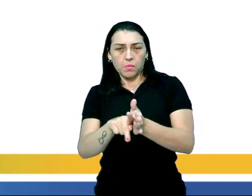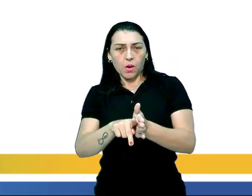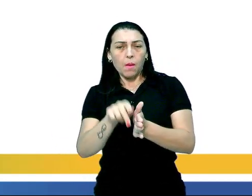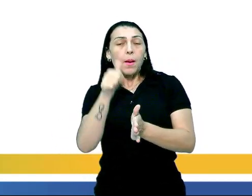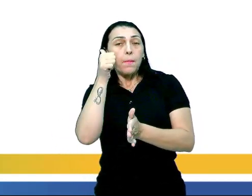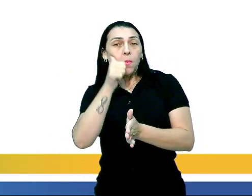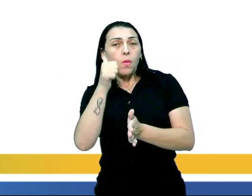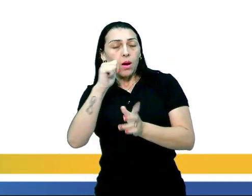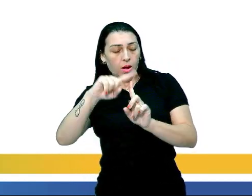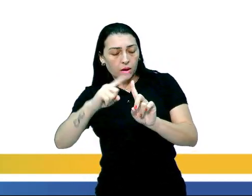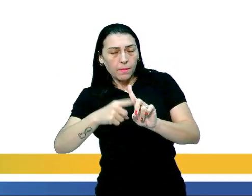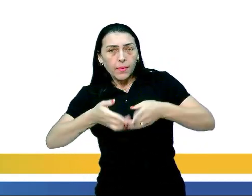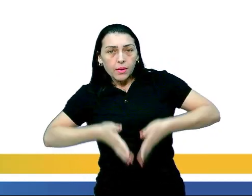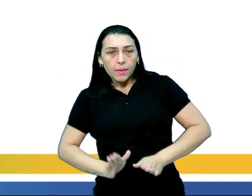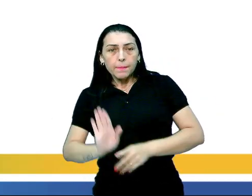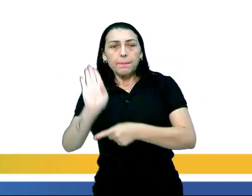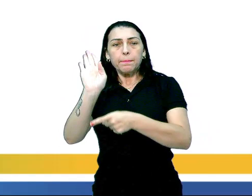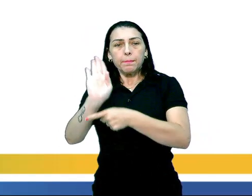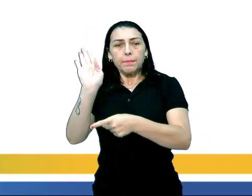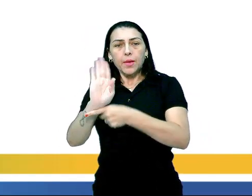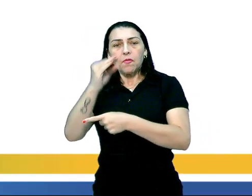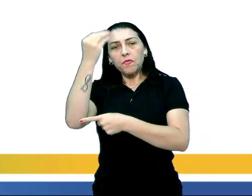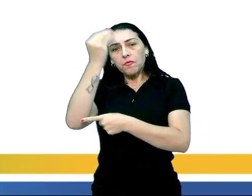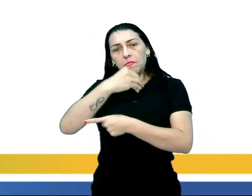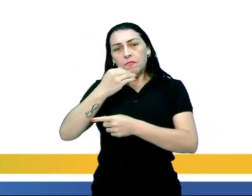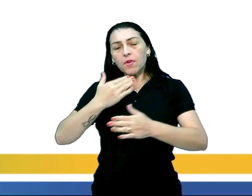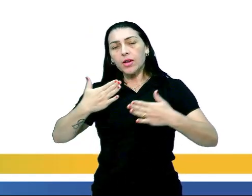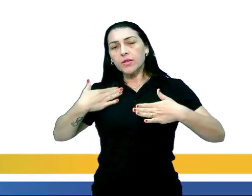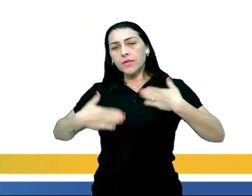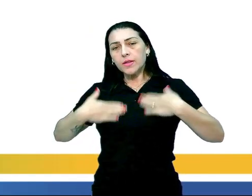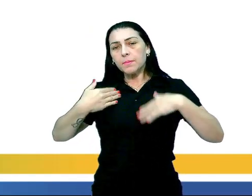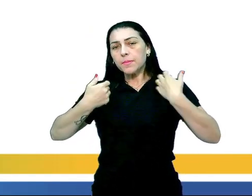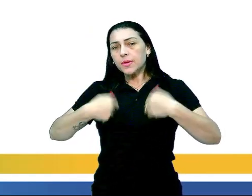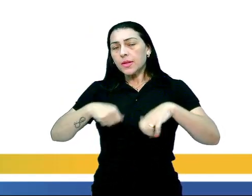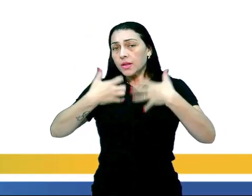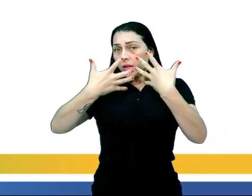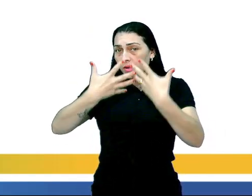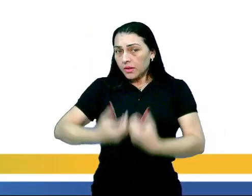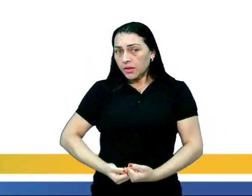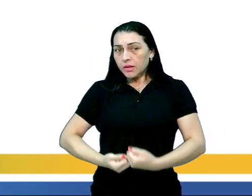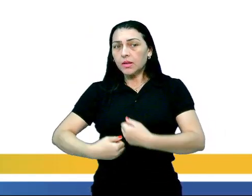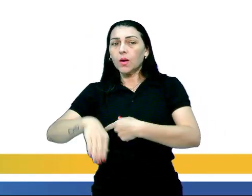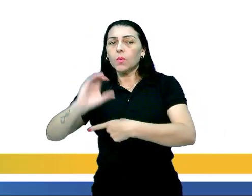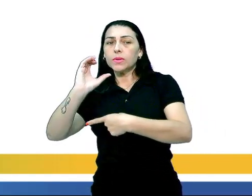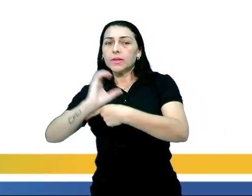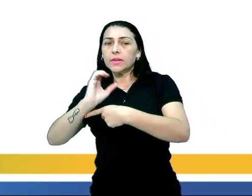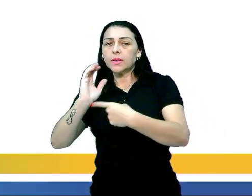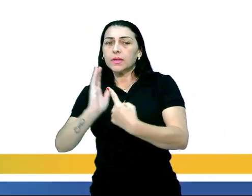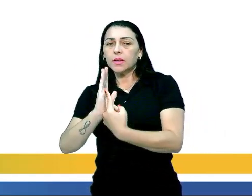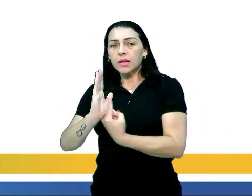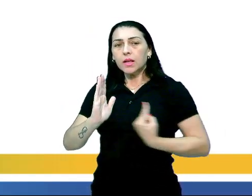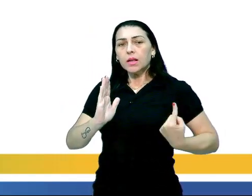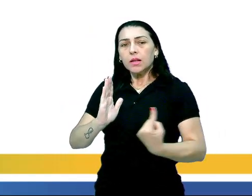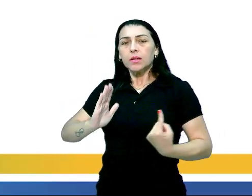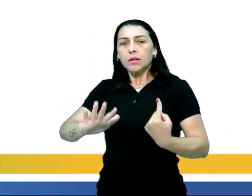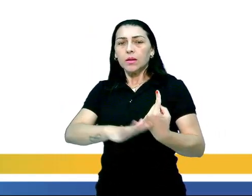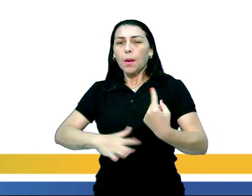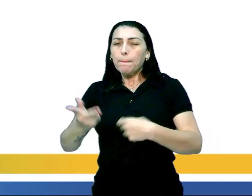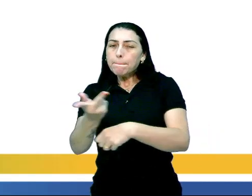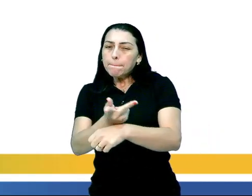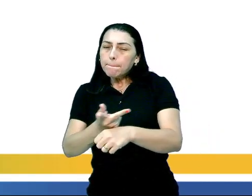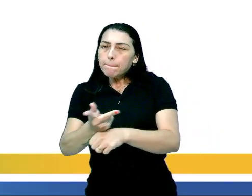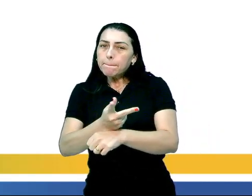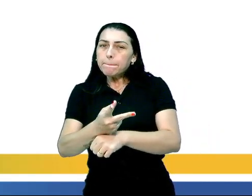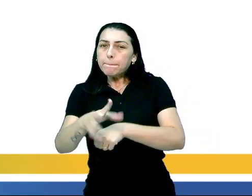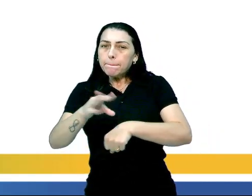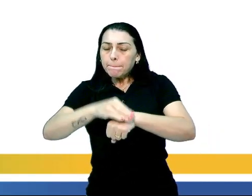instinto maternal. B. Fragilidade física e necessidade de aceitação. C.